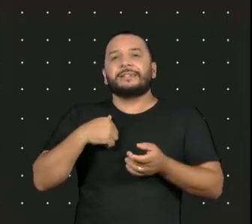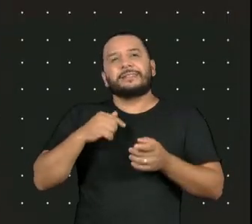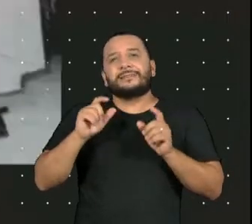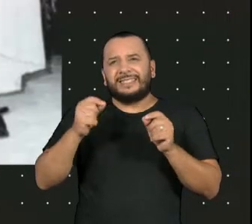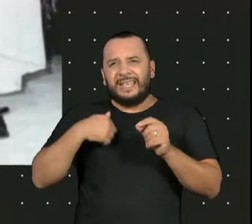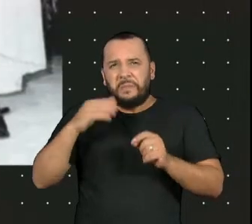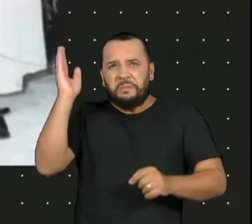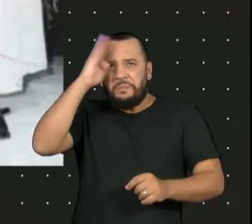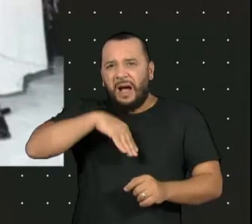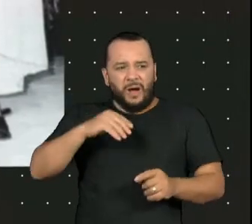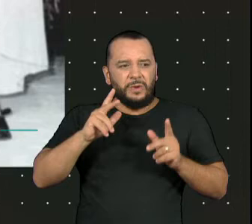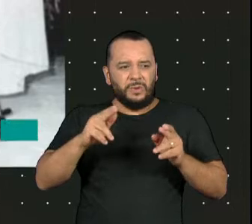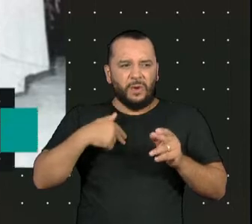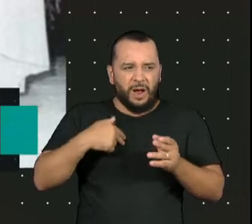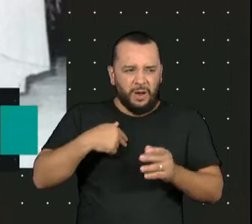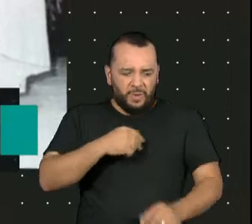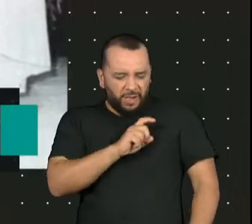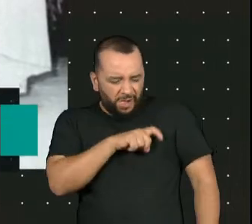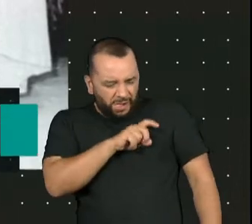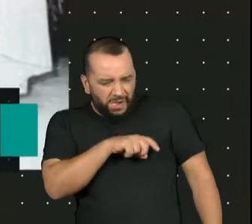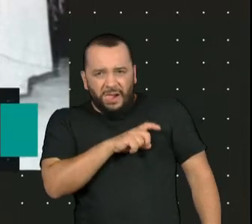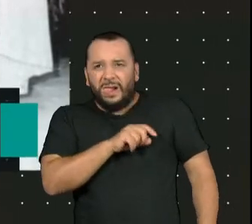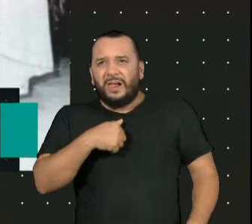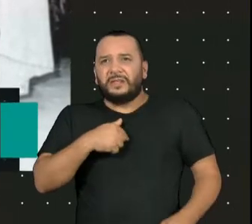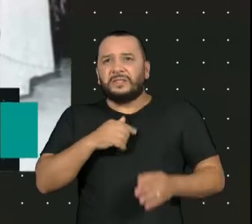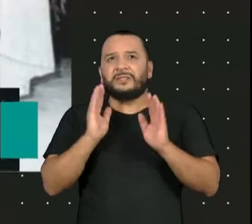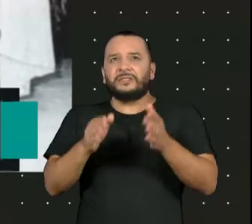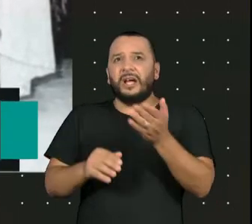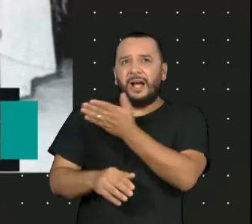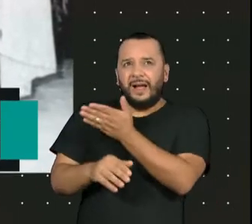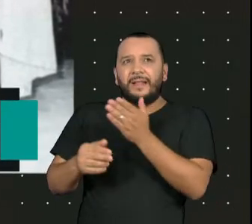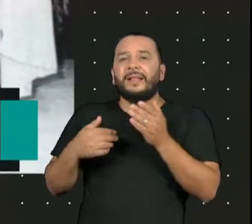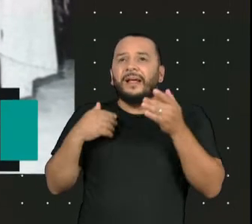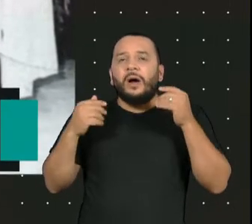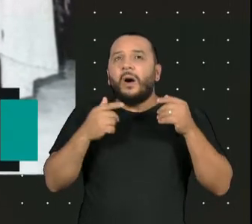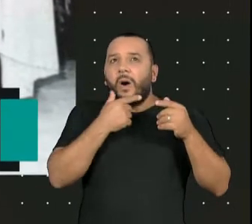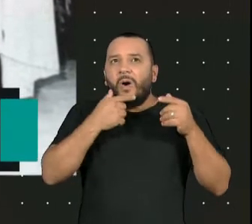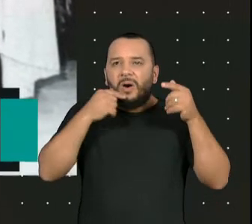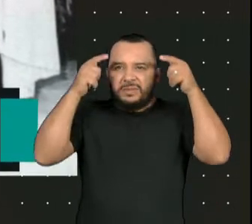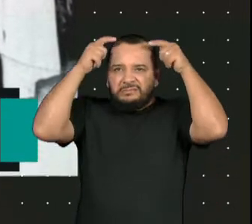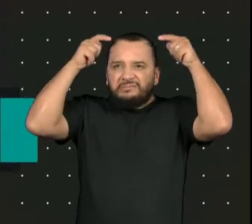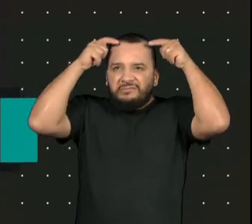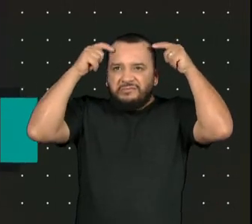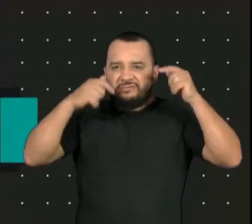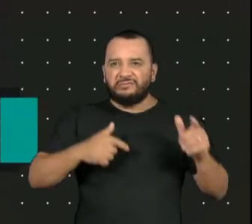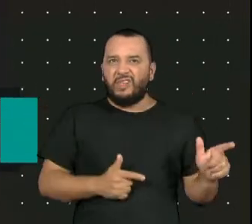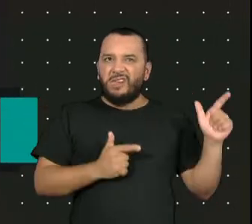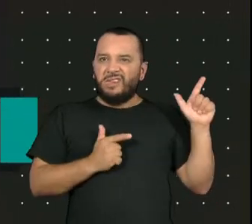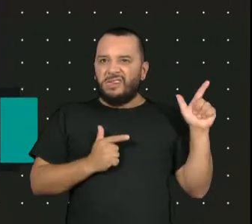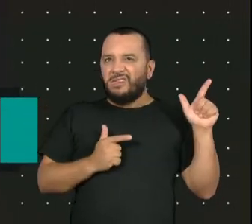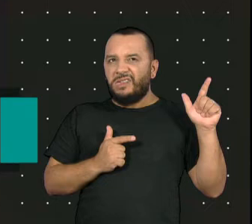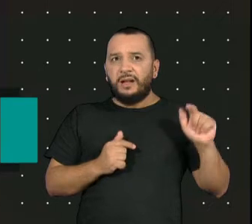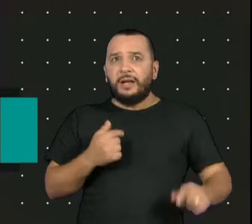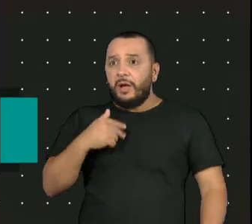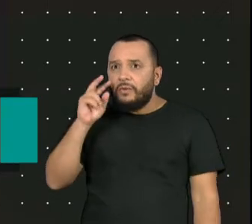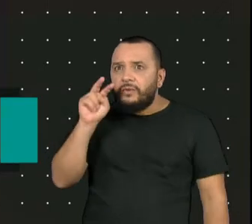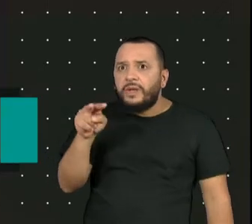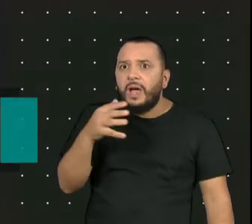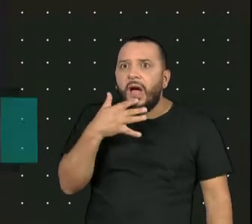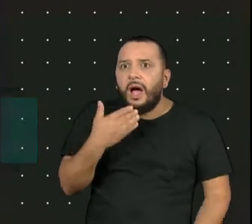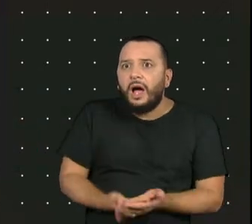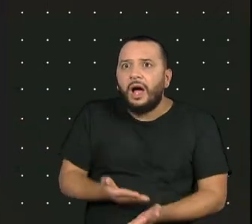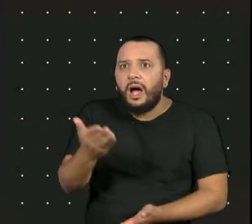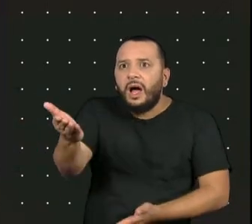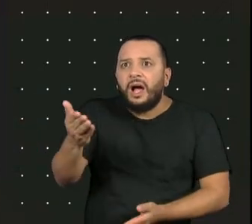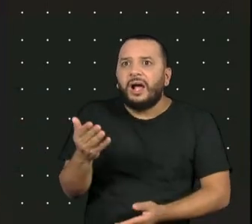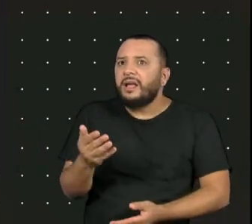Inferno. E fiquei alucinado, fiquei apaixonado. Falei, meu Deus, que cara é esse? Que ator fantástico